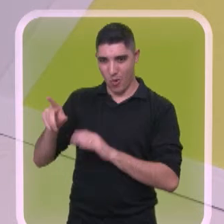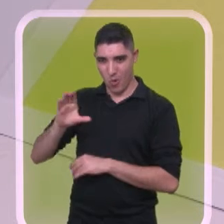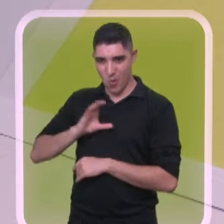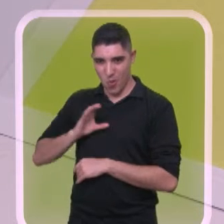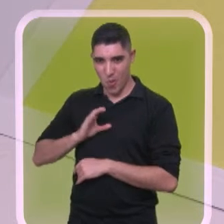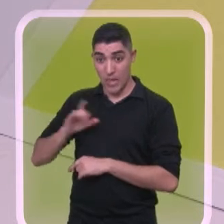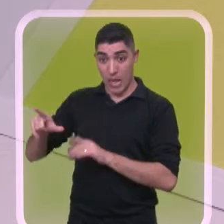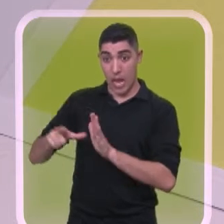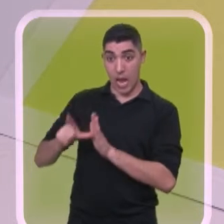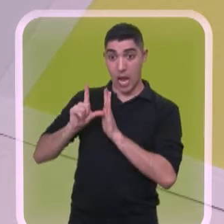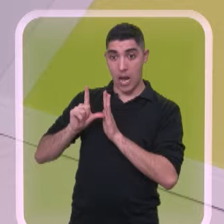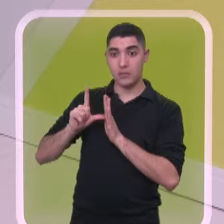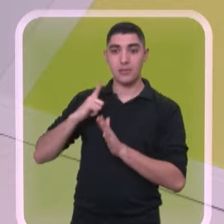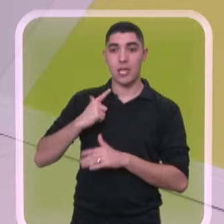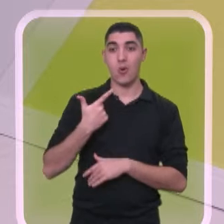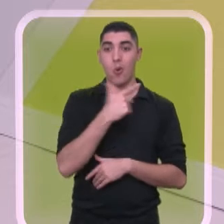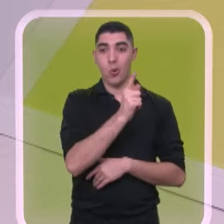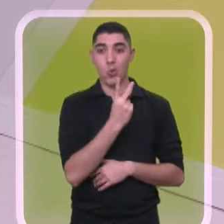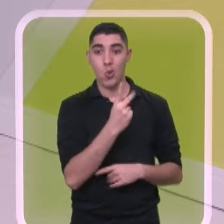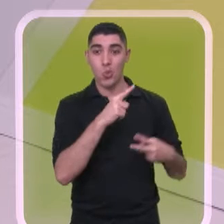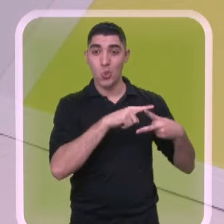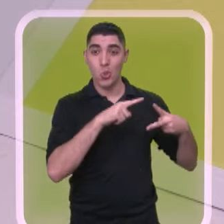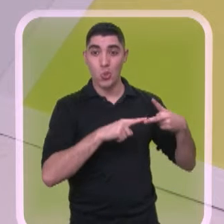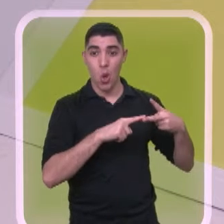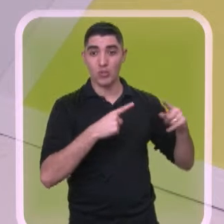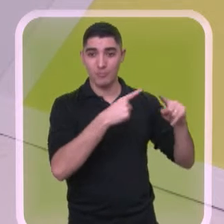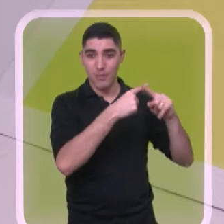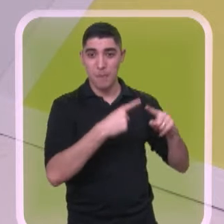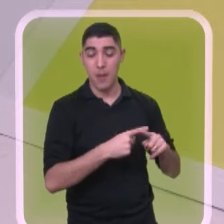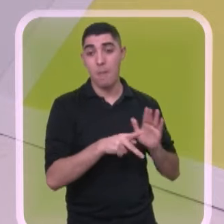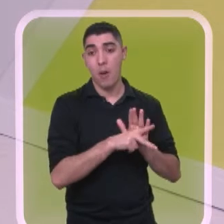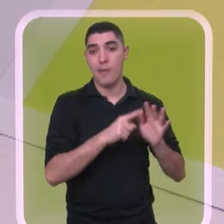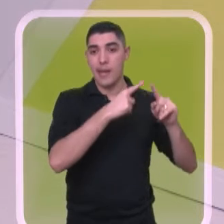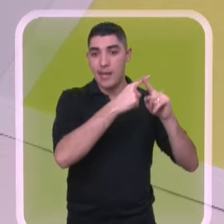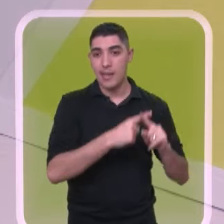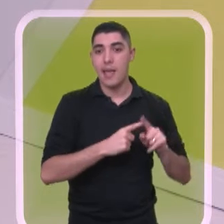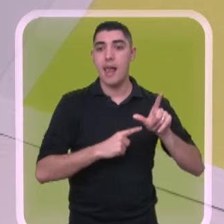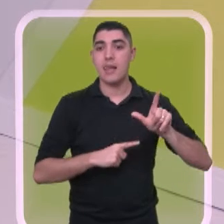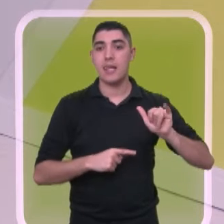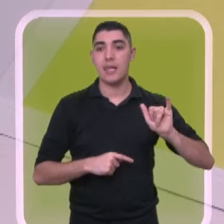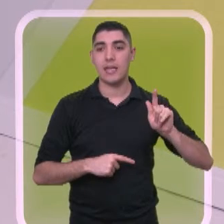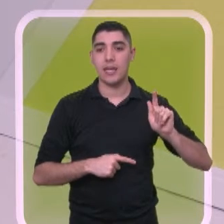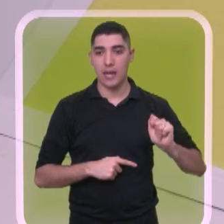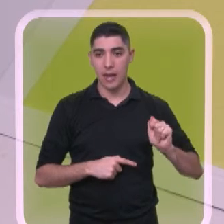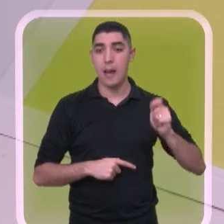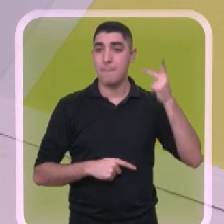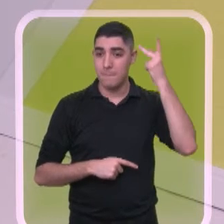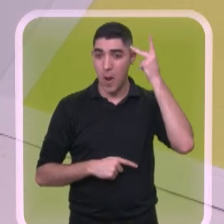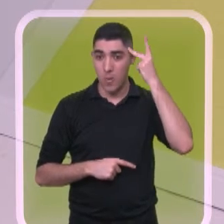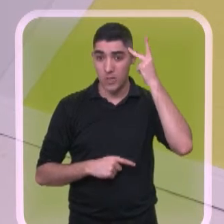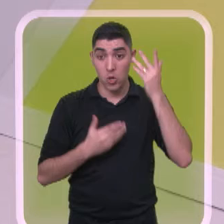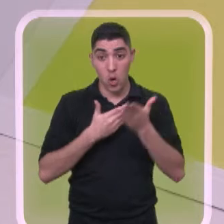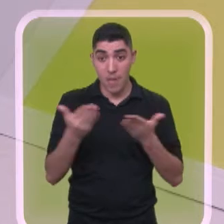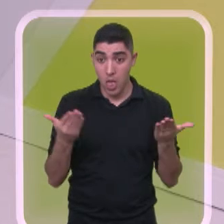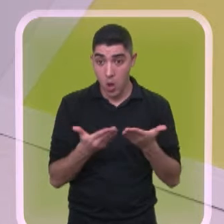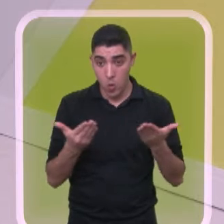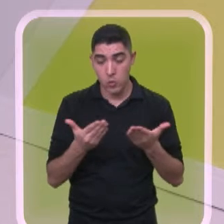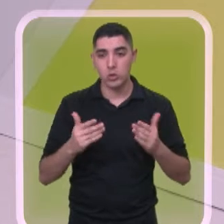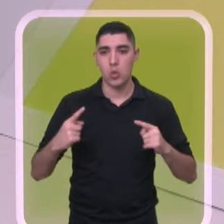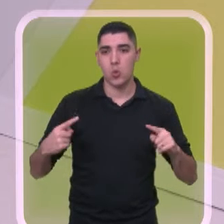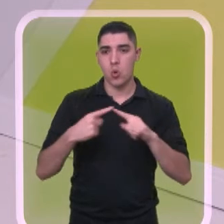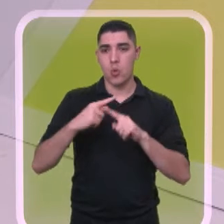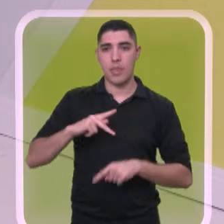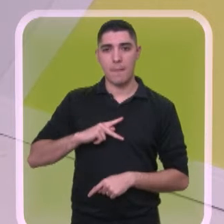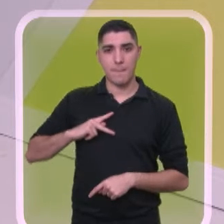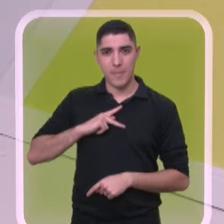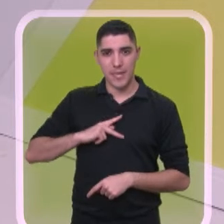São José terá 2 confrontos regionais pela Liga Paulista. Já começa hoje, 19 horas no ginásio Tênis Clube, recebe o Pinda. Ô,